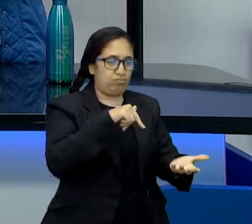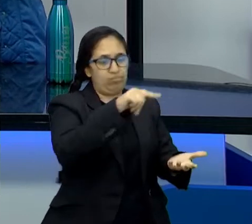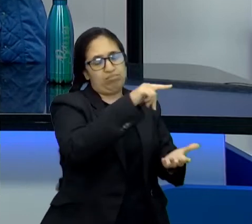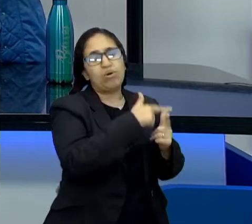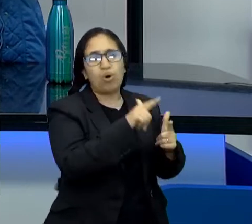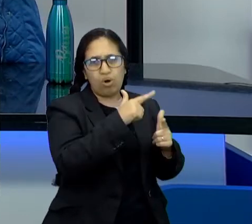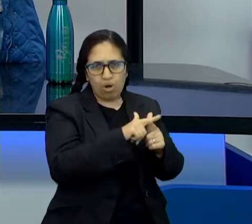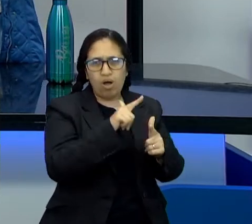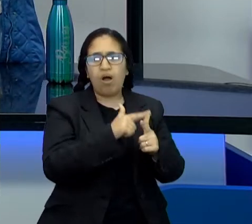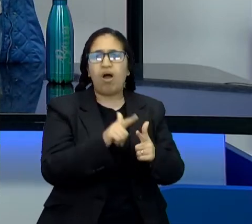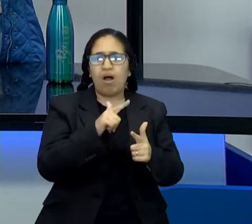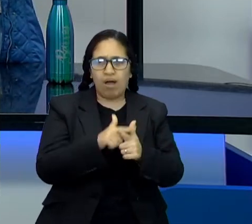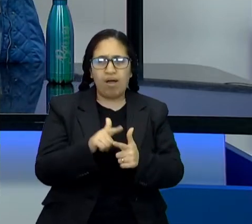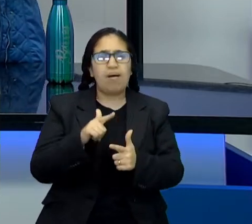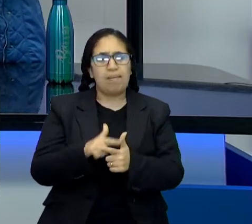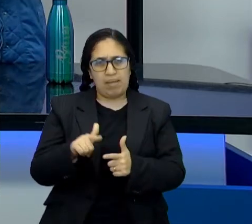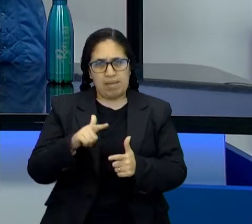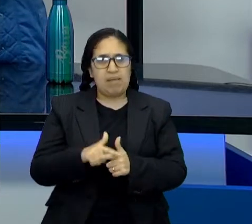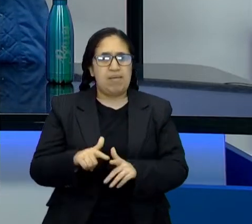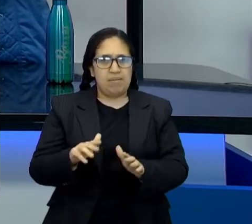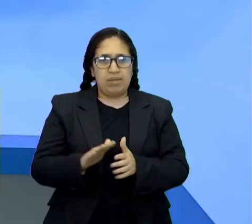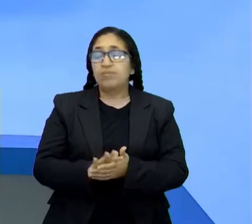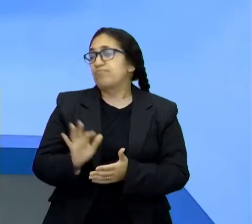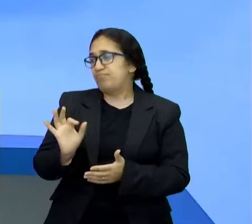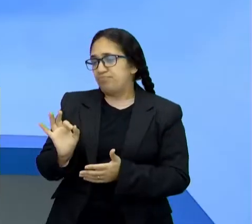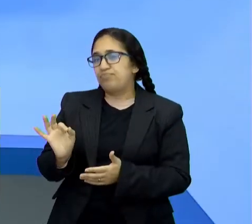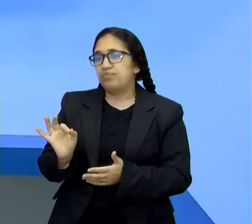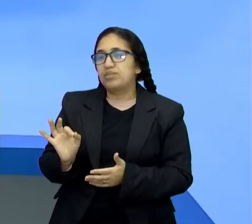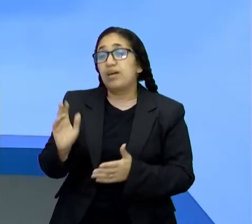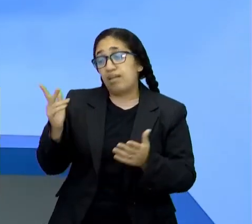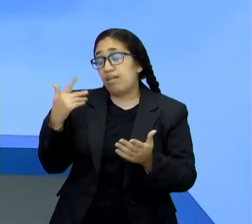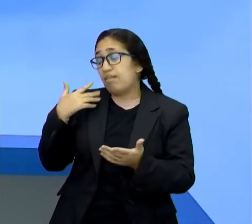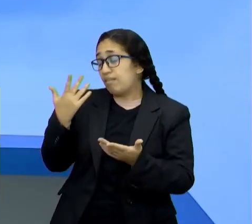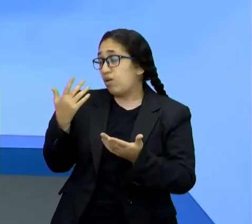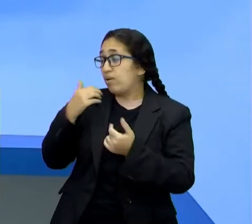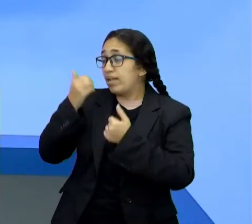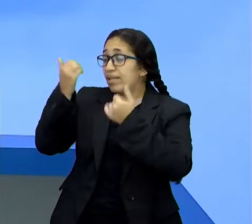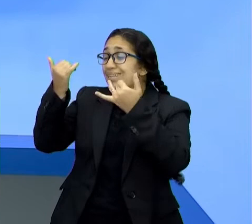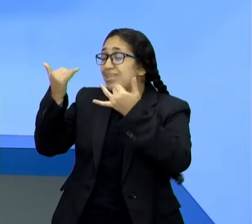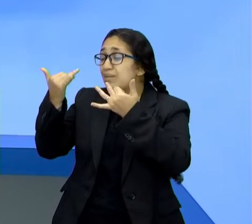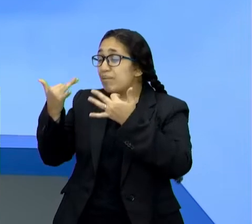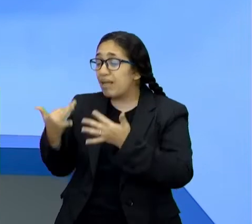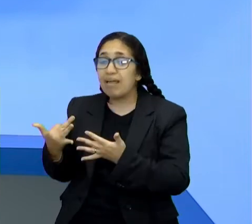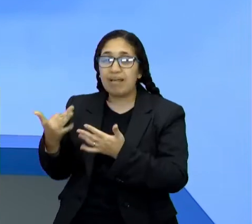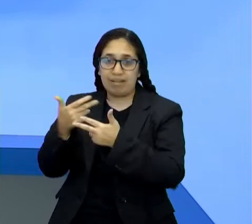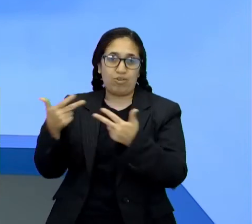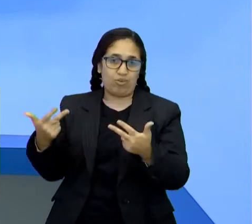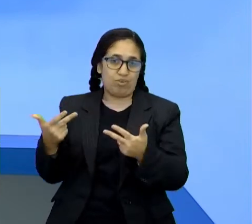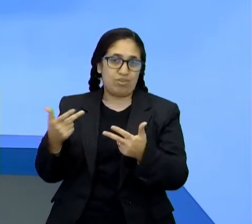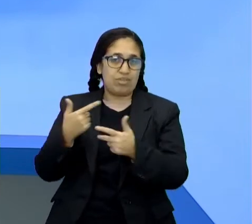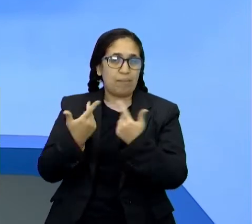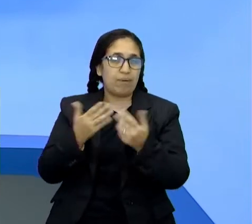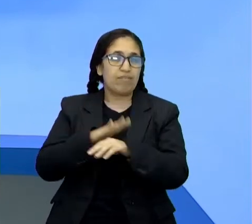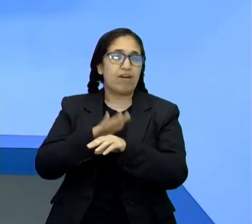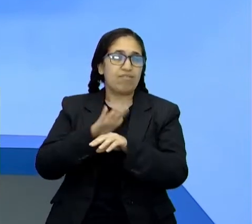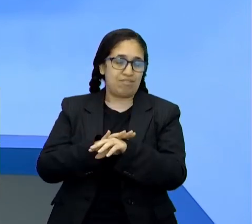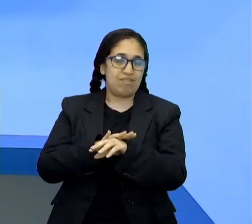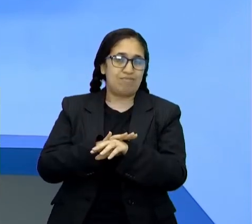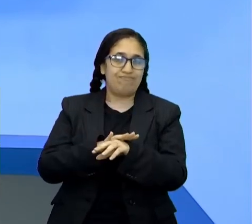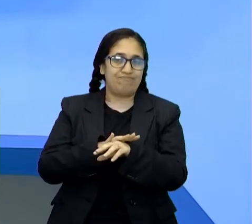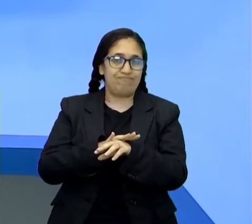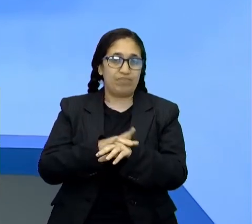problemas. Não sendo e o jornalismo está relatando muita coisa, né? Porque tem que produzir muito,